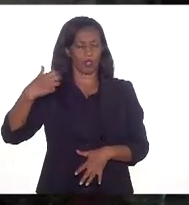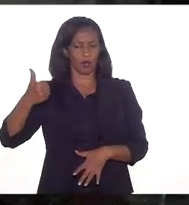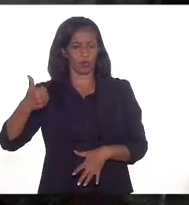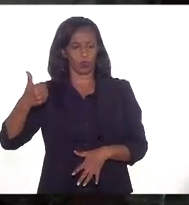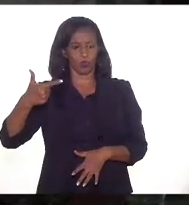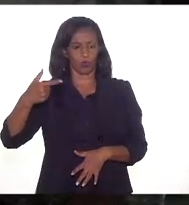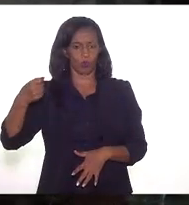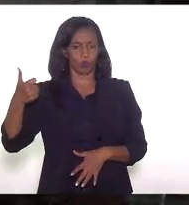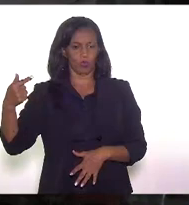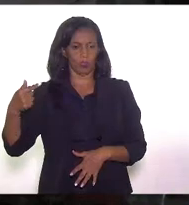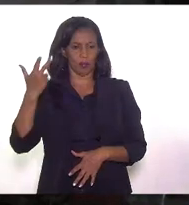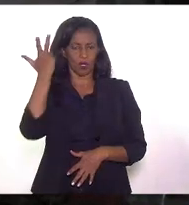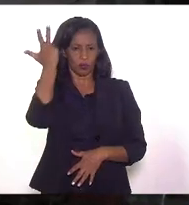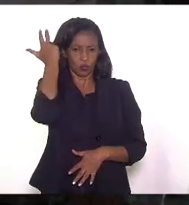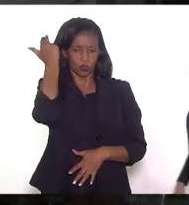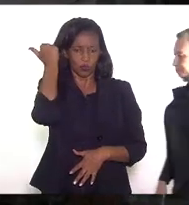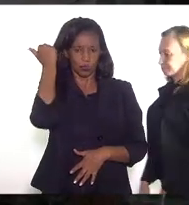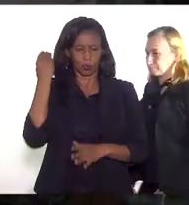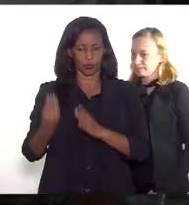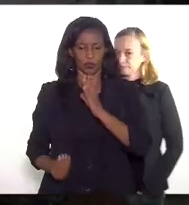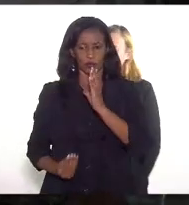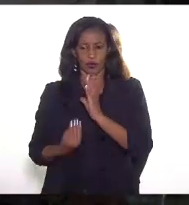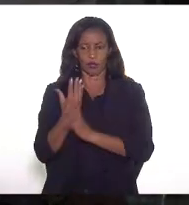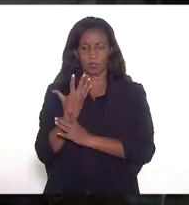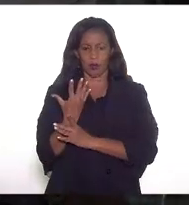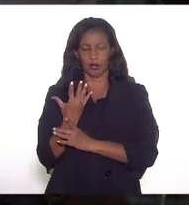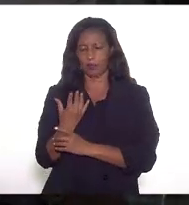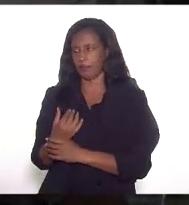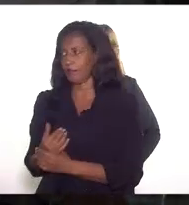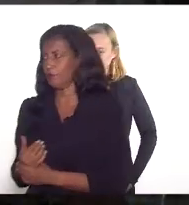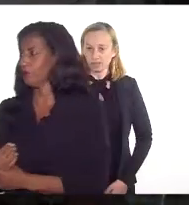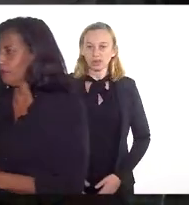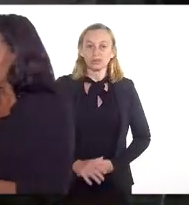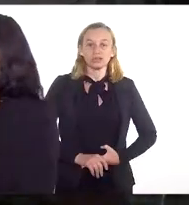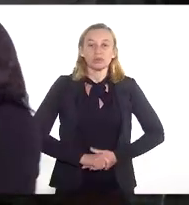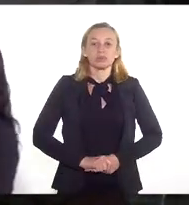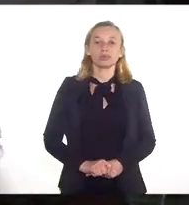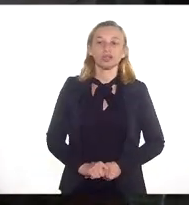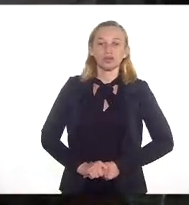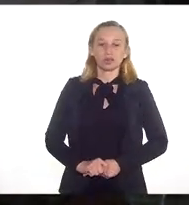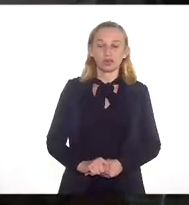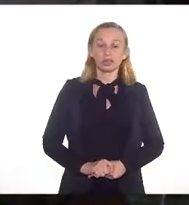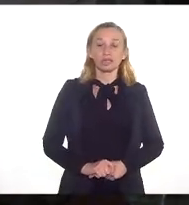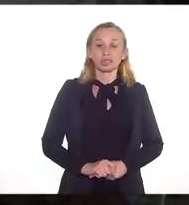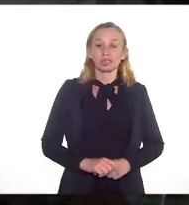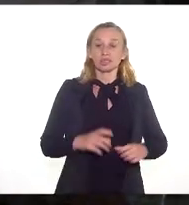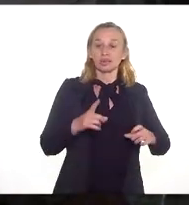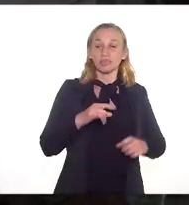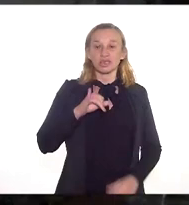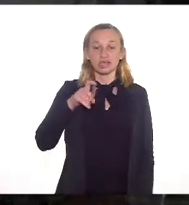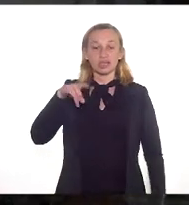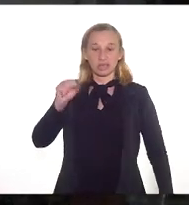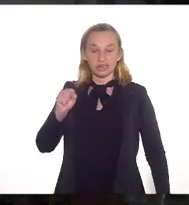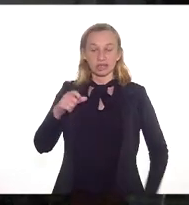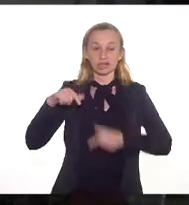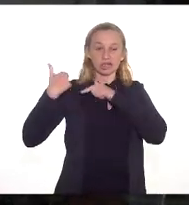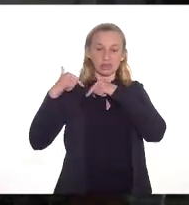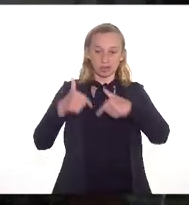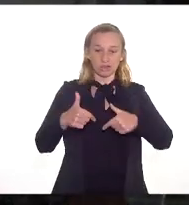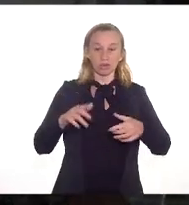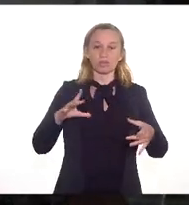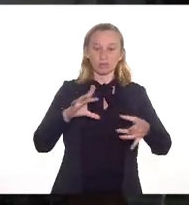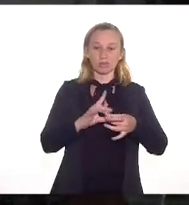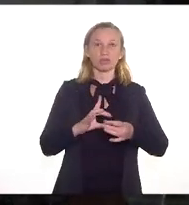2931/2017, deputado Leomar Coelho, que cria o Programa Estadual de Medicina Tradicional Complementar.